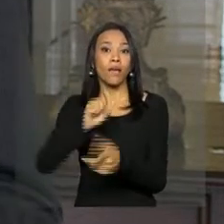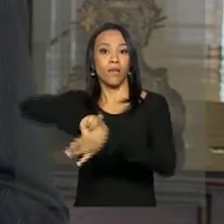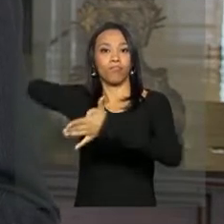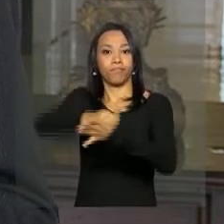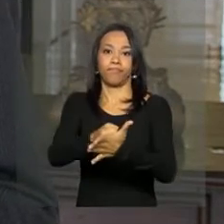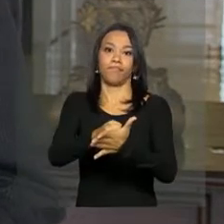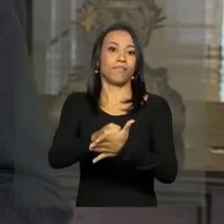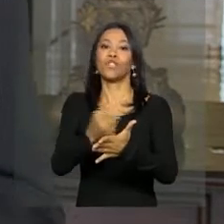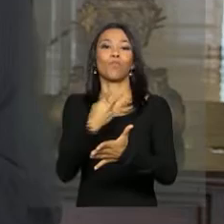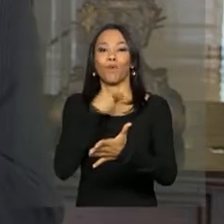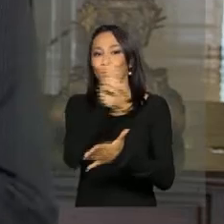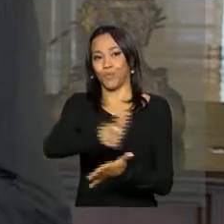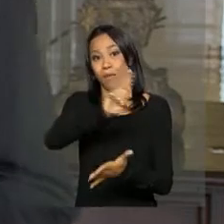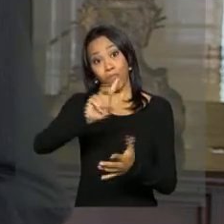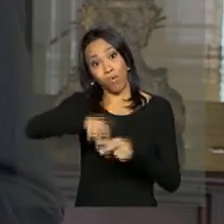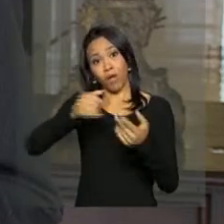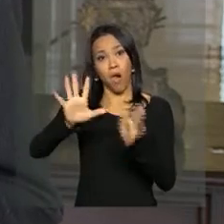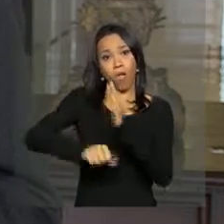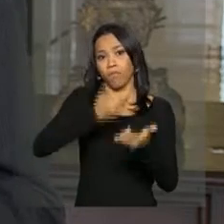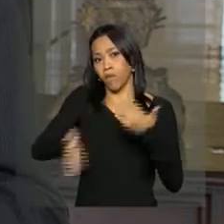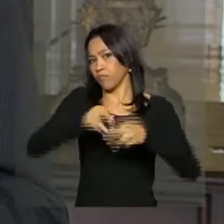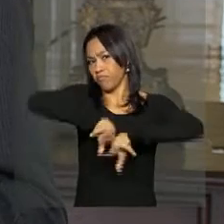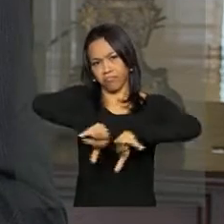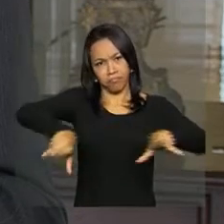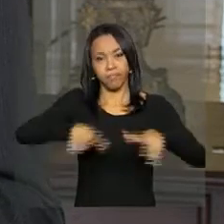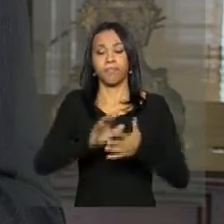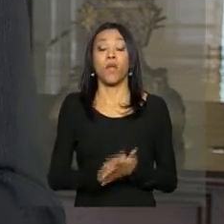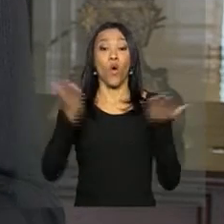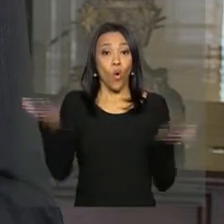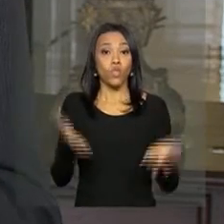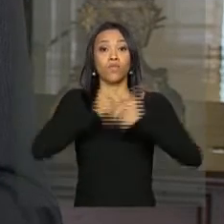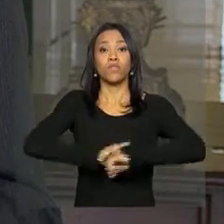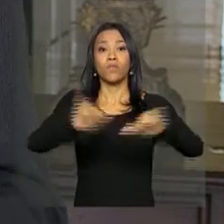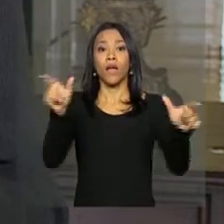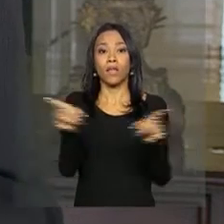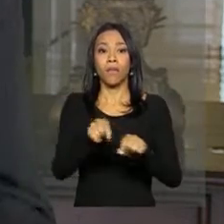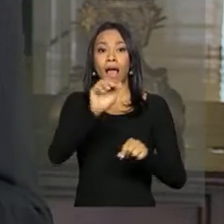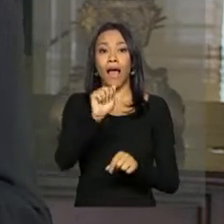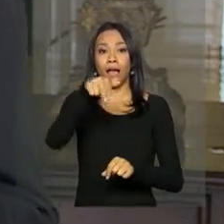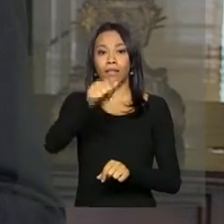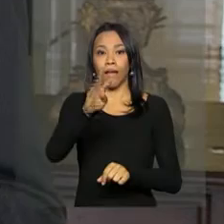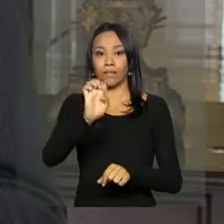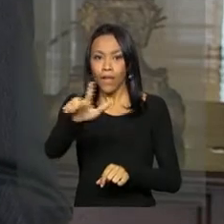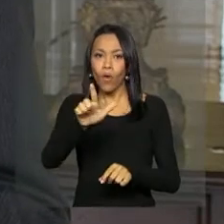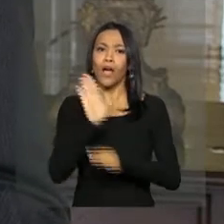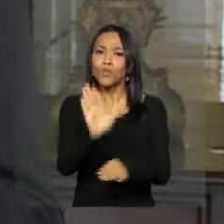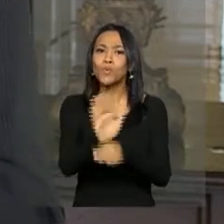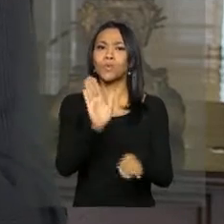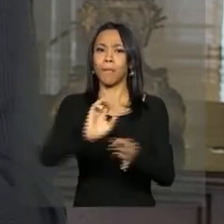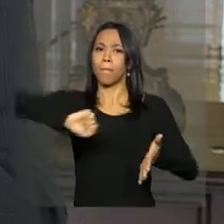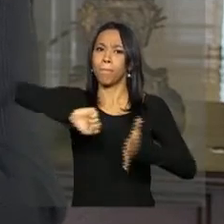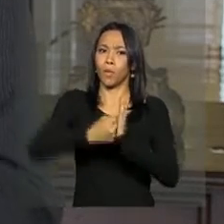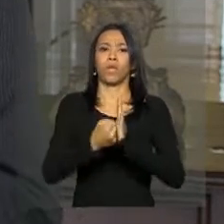de serem utilizados as novas funcionalidades lançadas hoje pela anatel elas devem dar mais agilidade no bloqueio dos